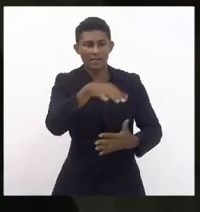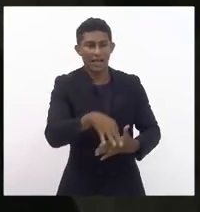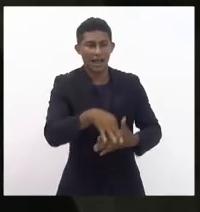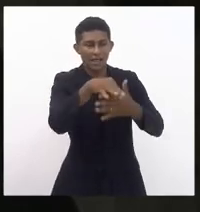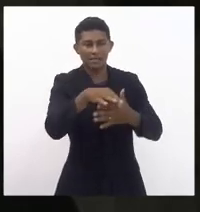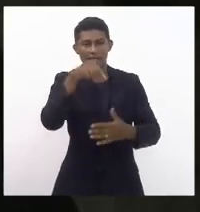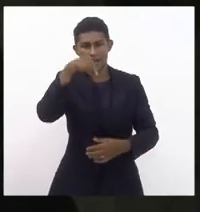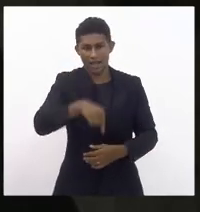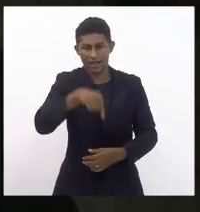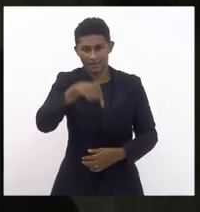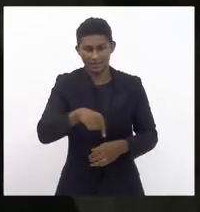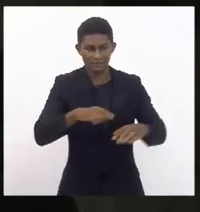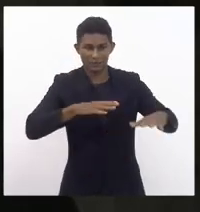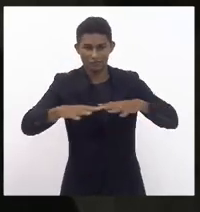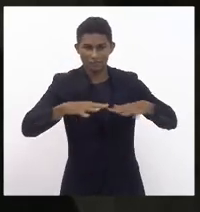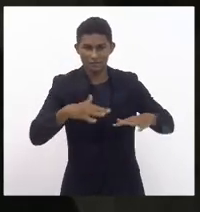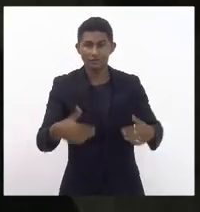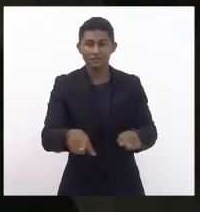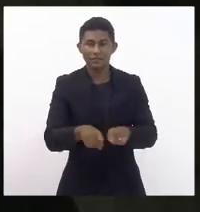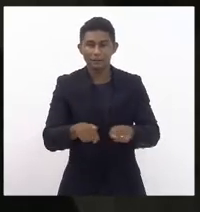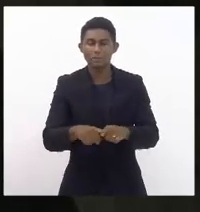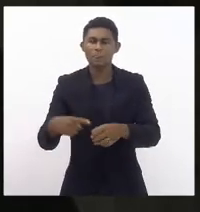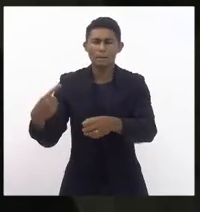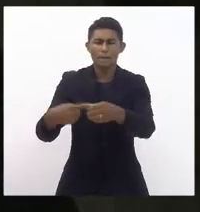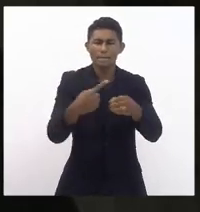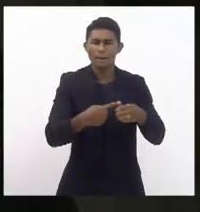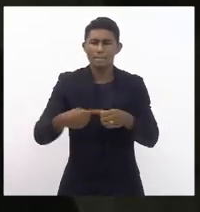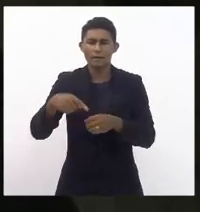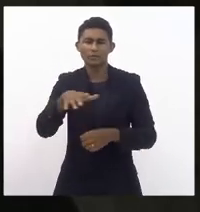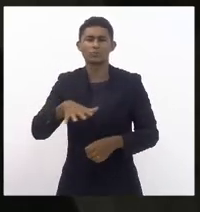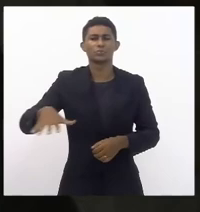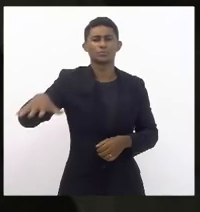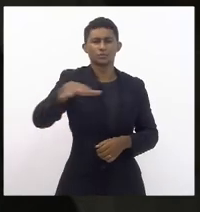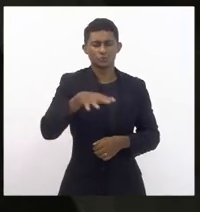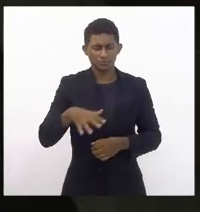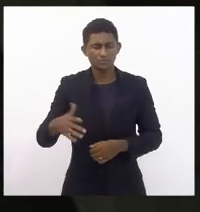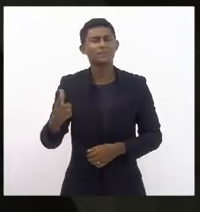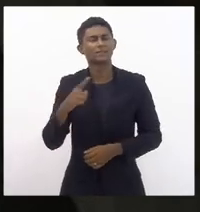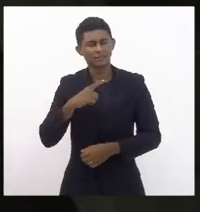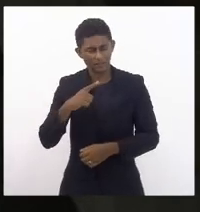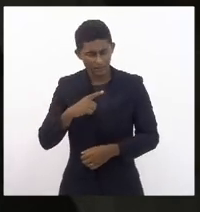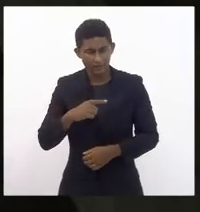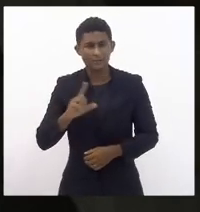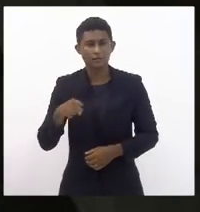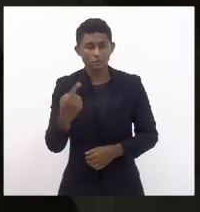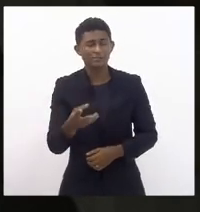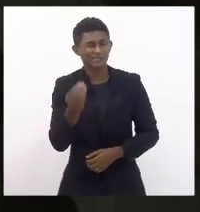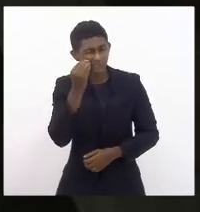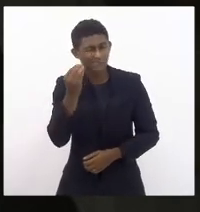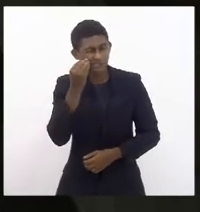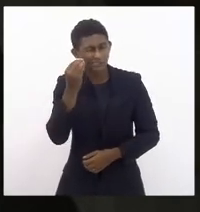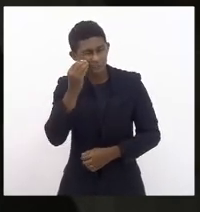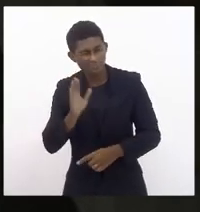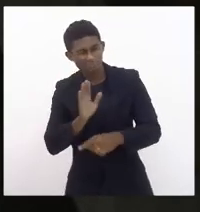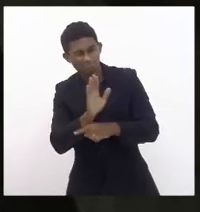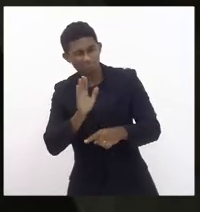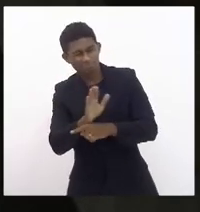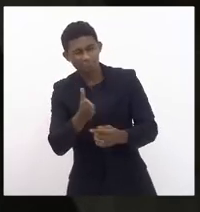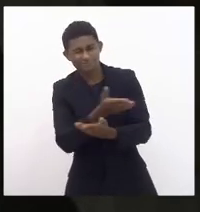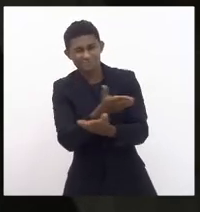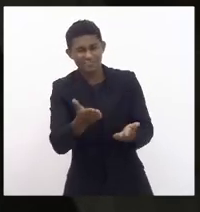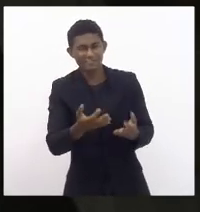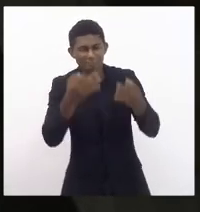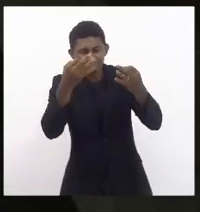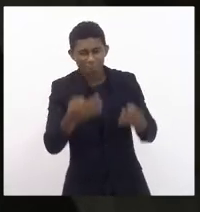na capital quase todos os municípios é Fluminense nós temos essa situação em nossa tentativa de contribuir para regularizar